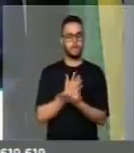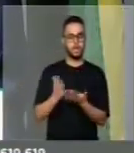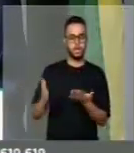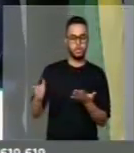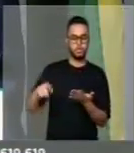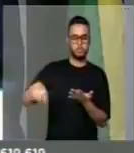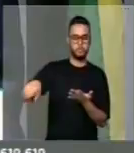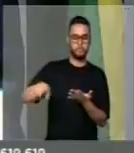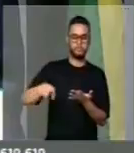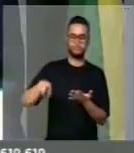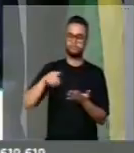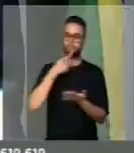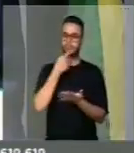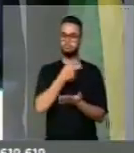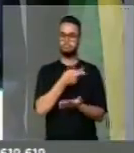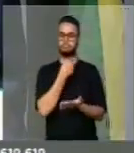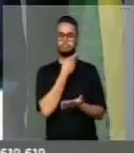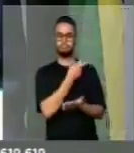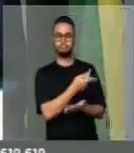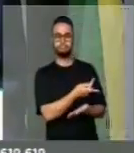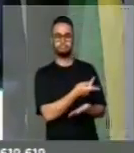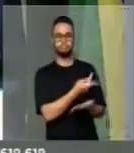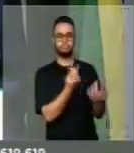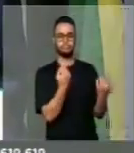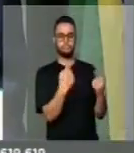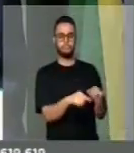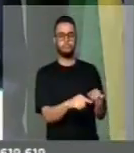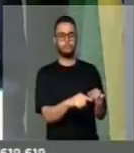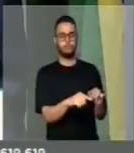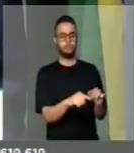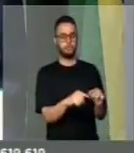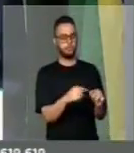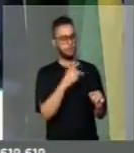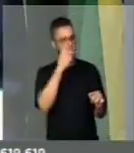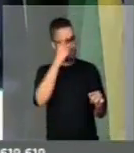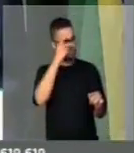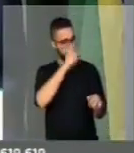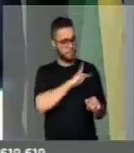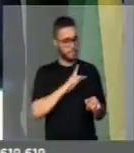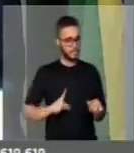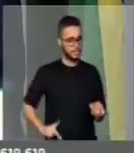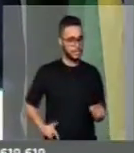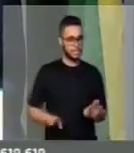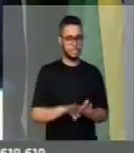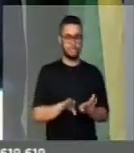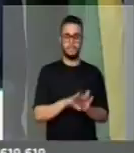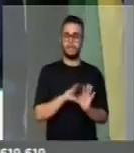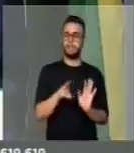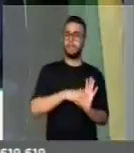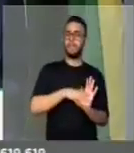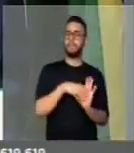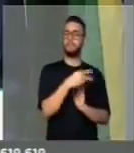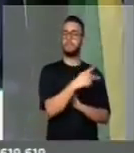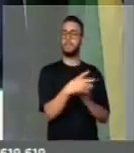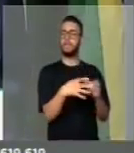que lançam contra o presidente e contra membro da sua equipe calúnias, grosserias,